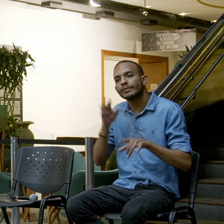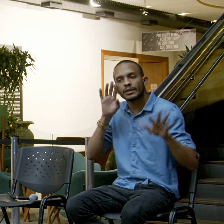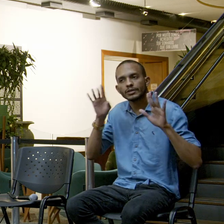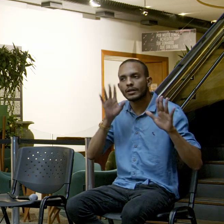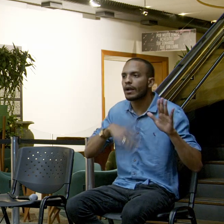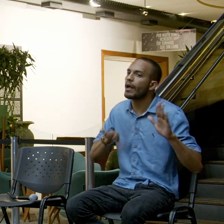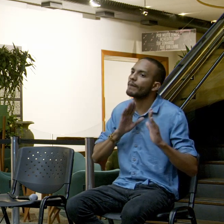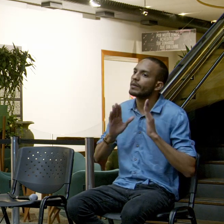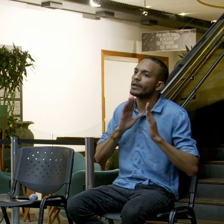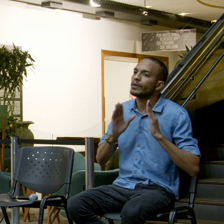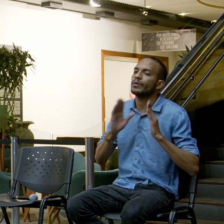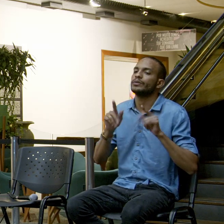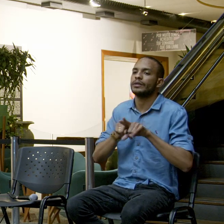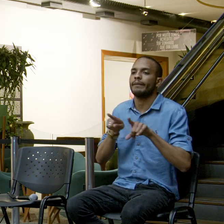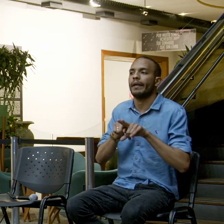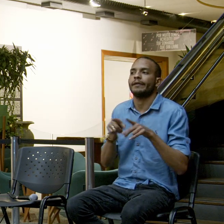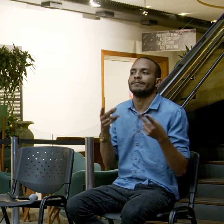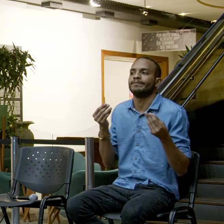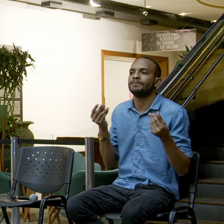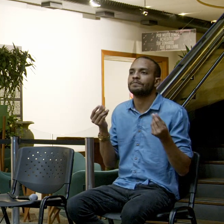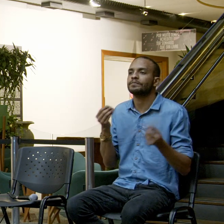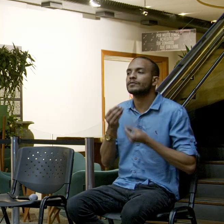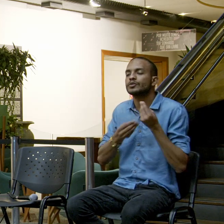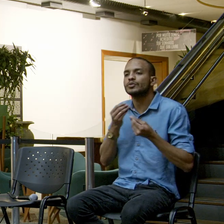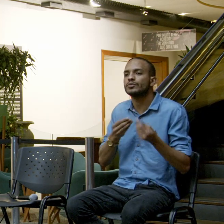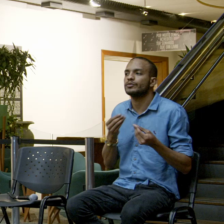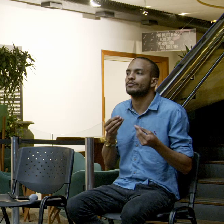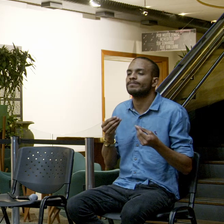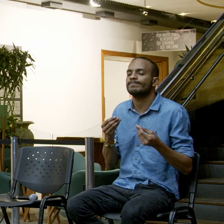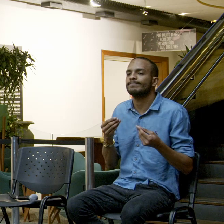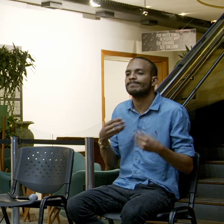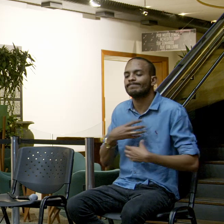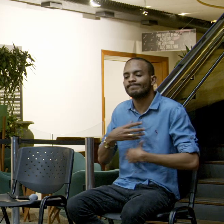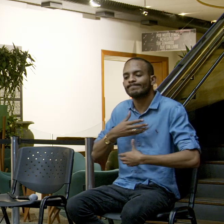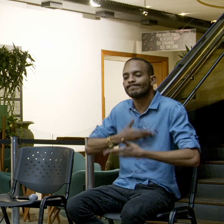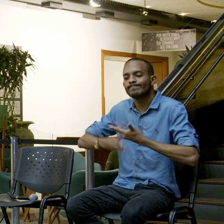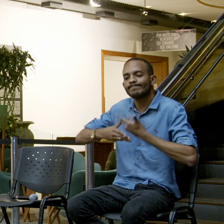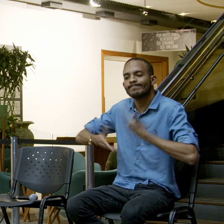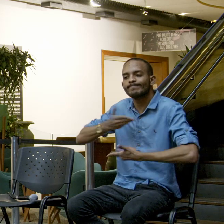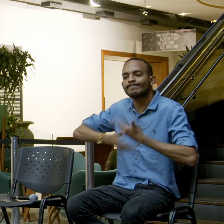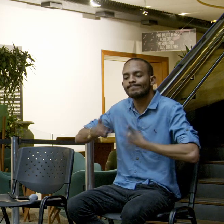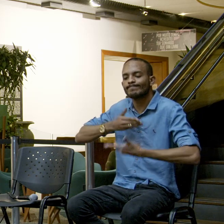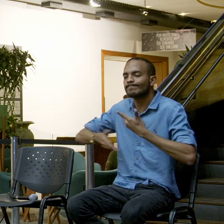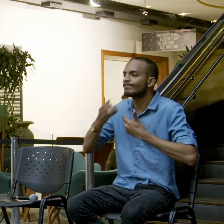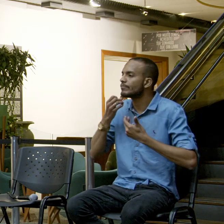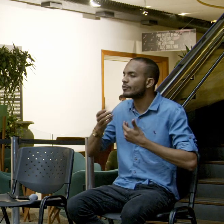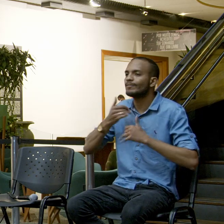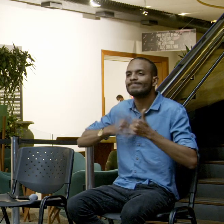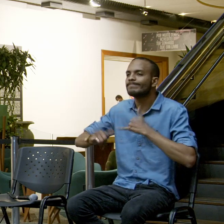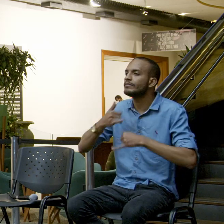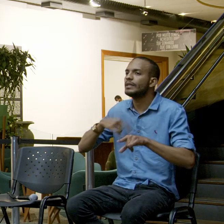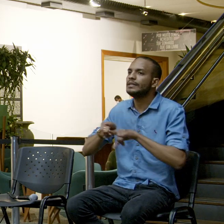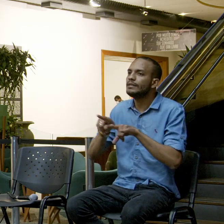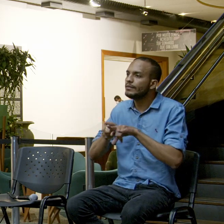um momento de muita energia, que catalisa um pouco das forças que